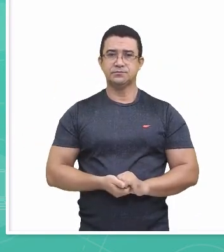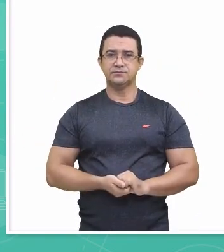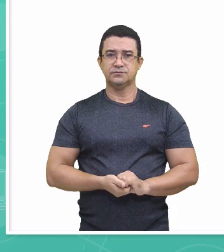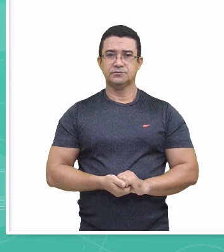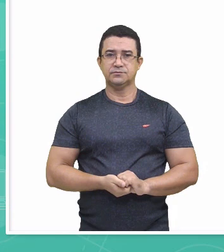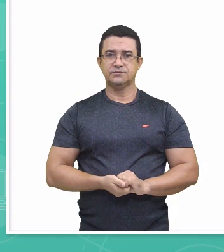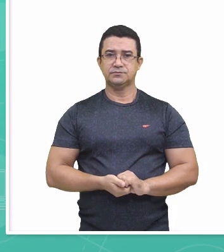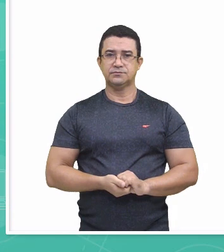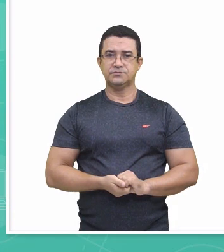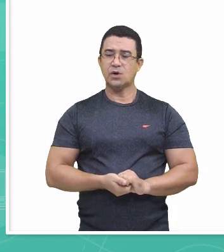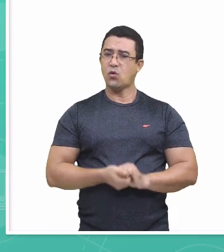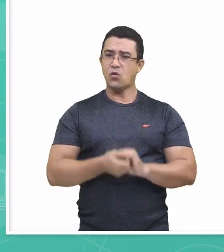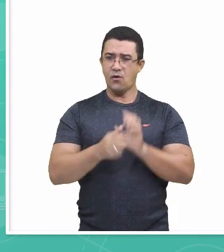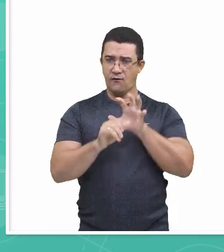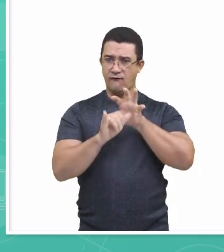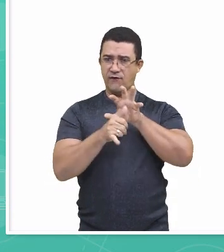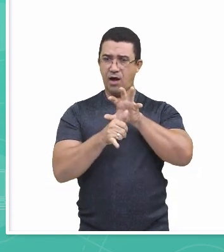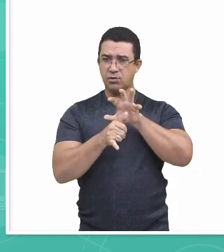gênero textual,